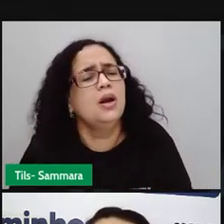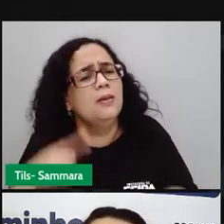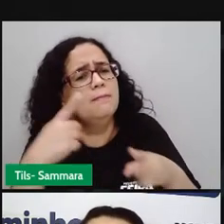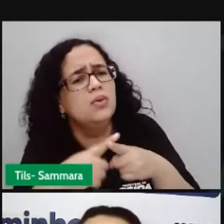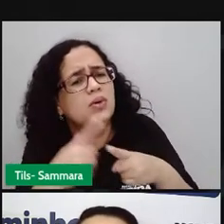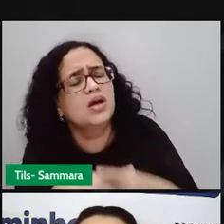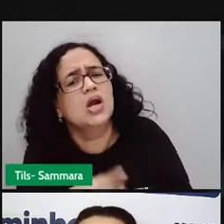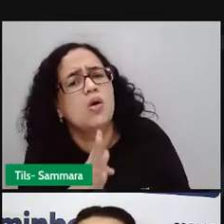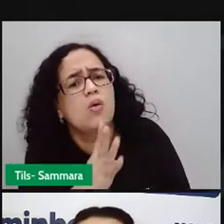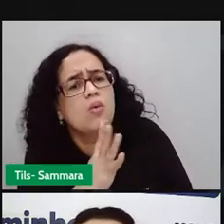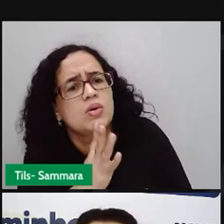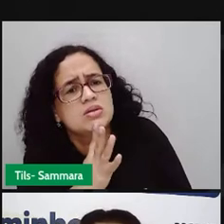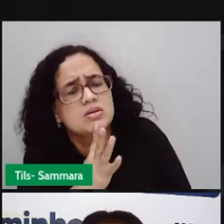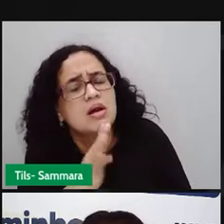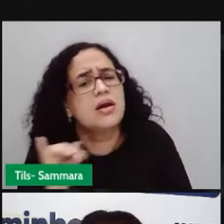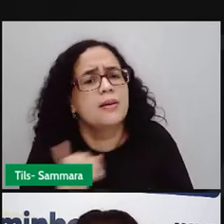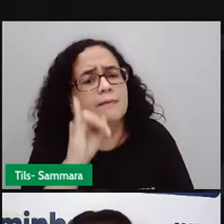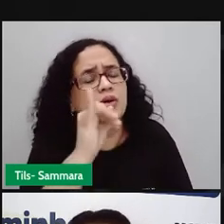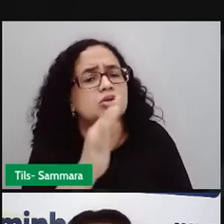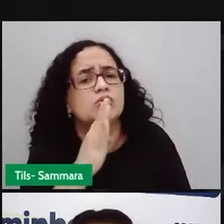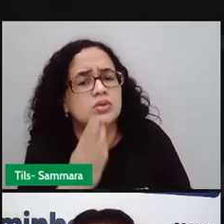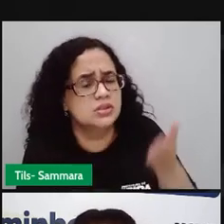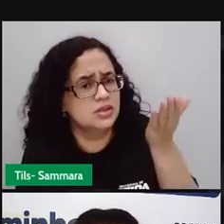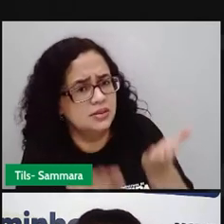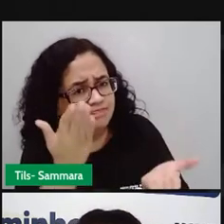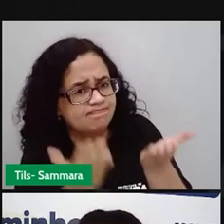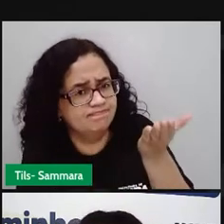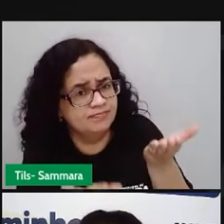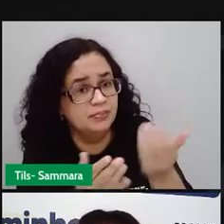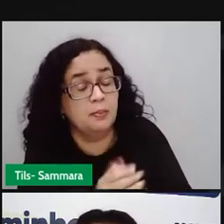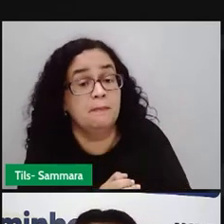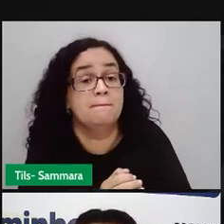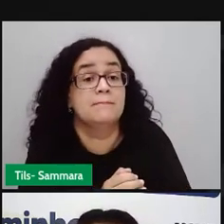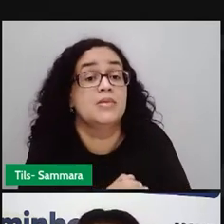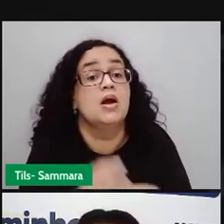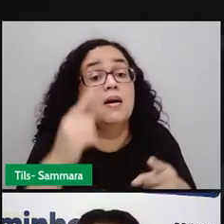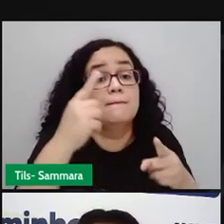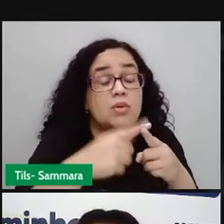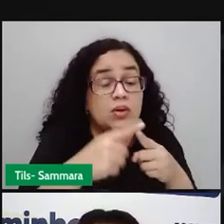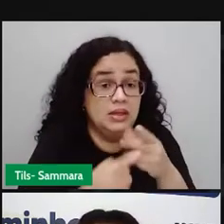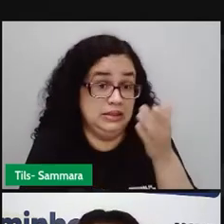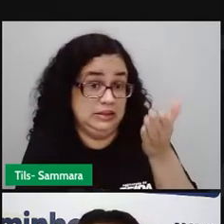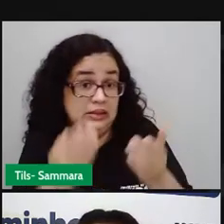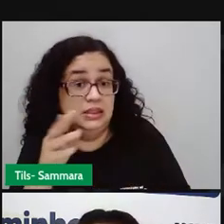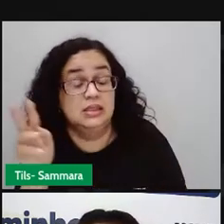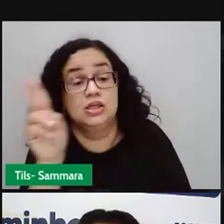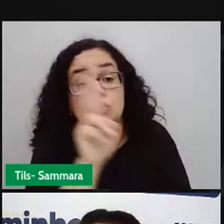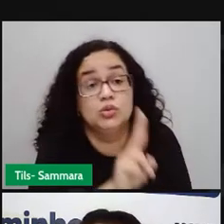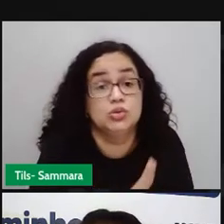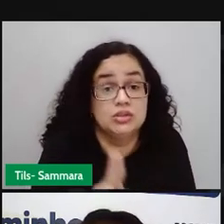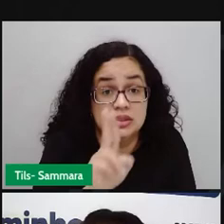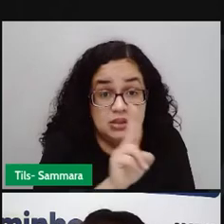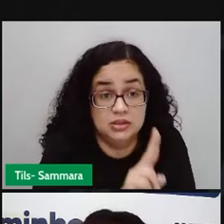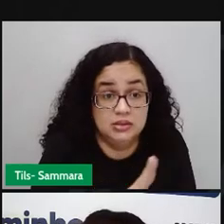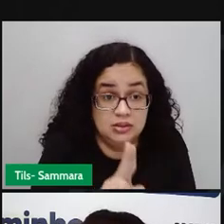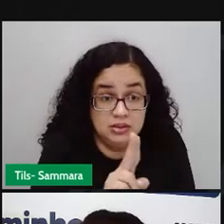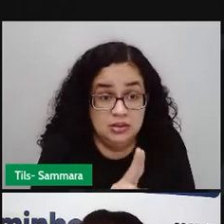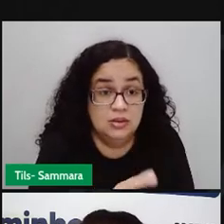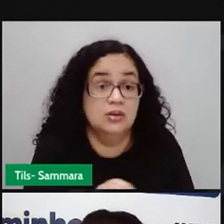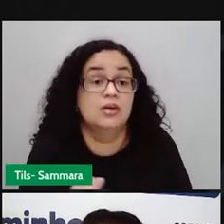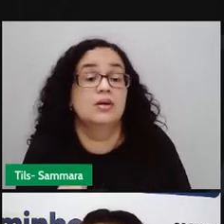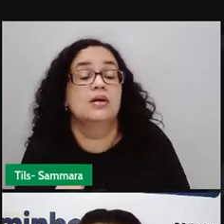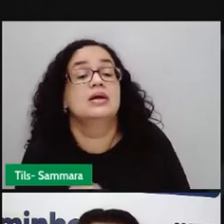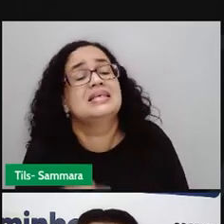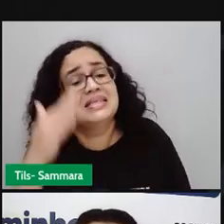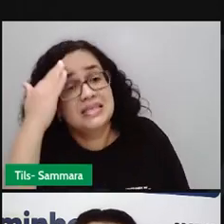Por que conhecer a densidade de um material é importante, né? Porque densidade é a propriedade utilizada, por